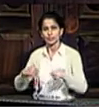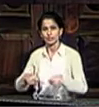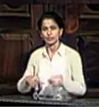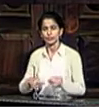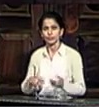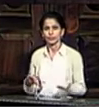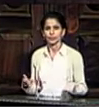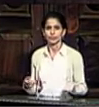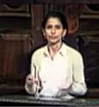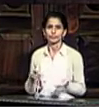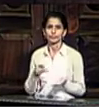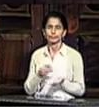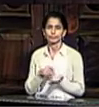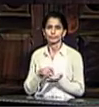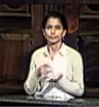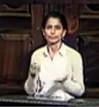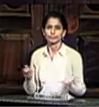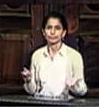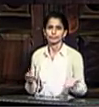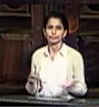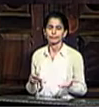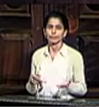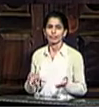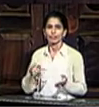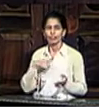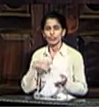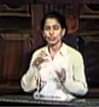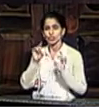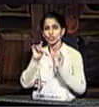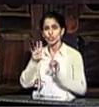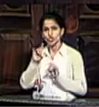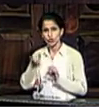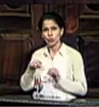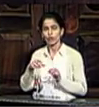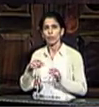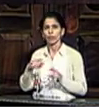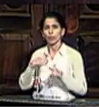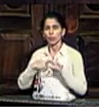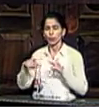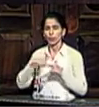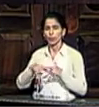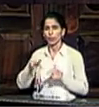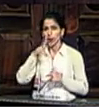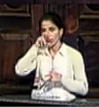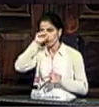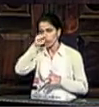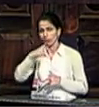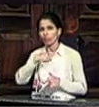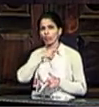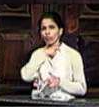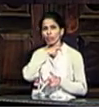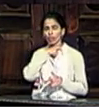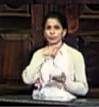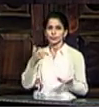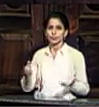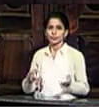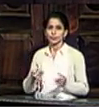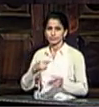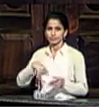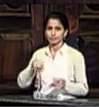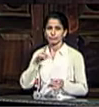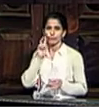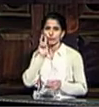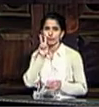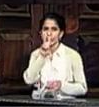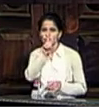O som que nós ouvimos é o som da crise, mas o que os nossos olhos não conseguem enxergar são